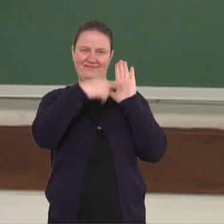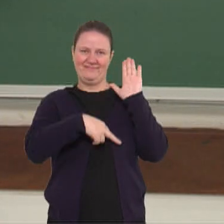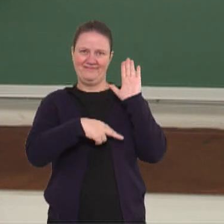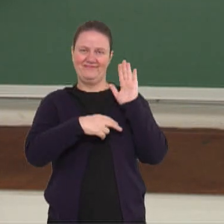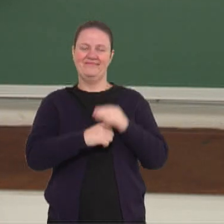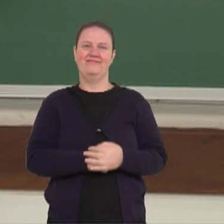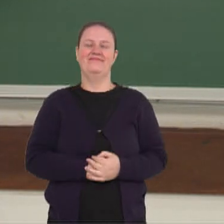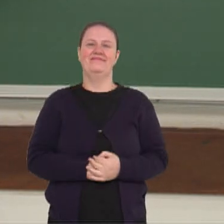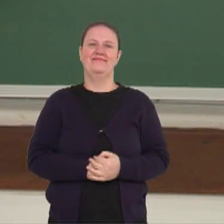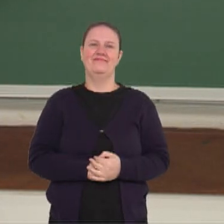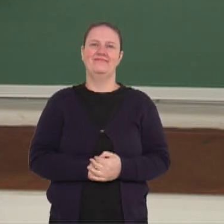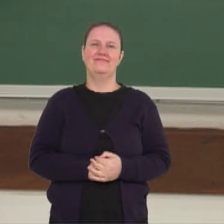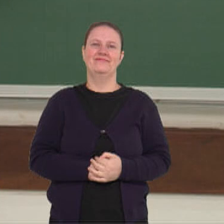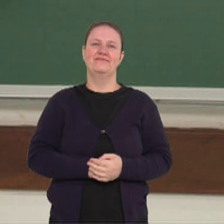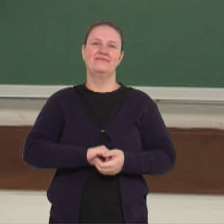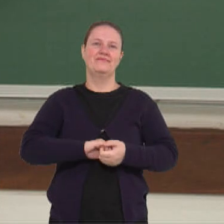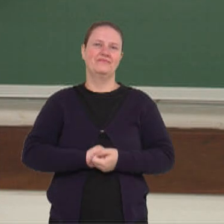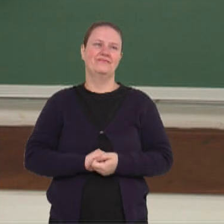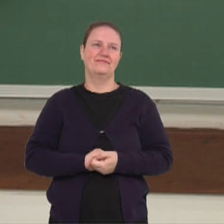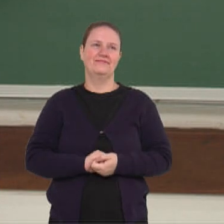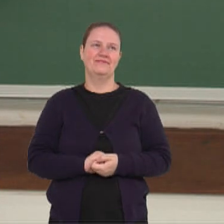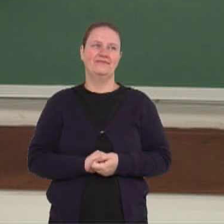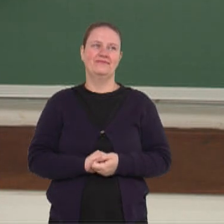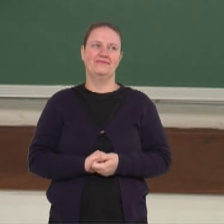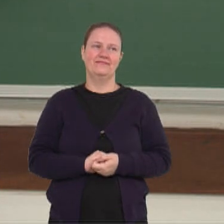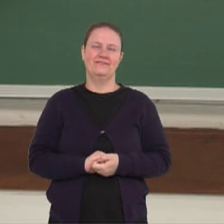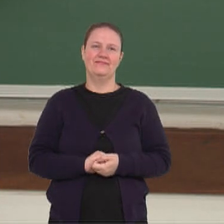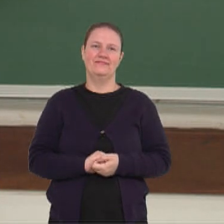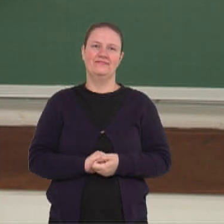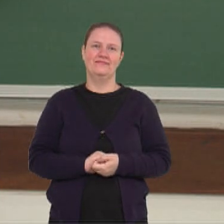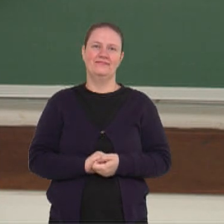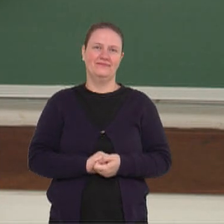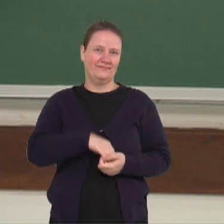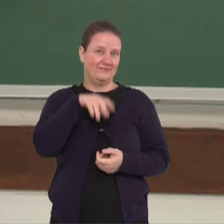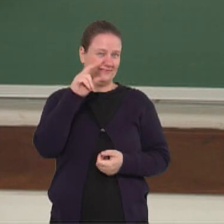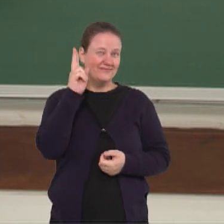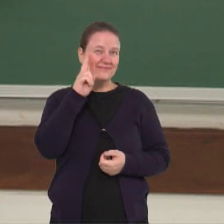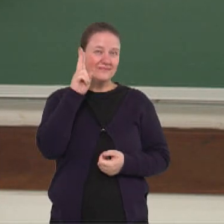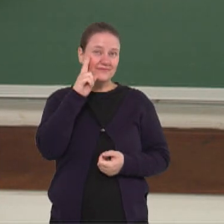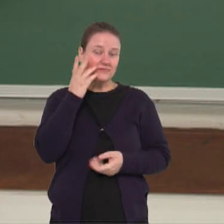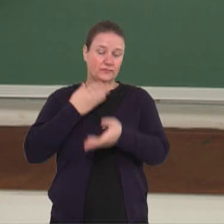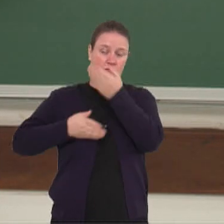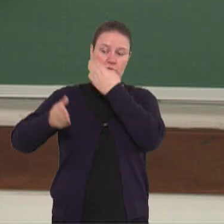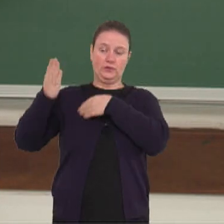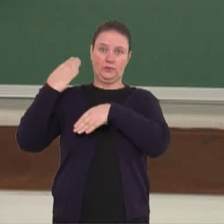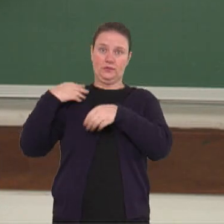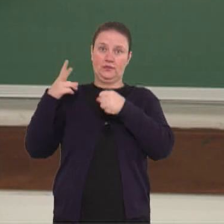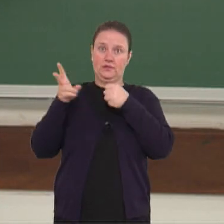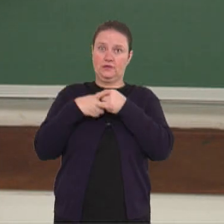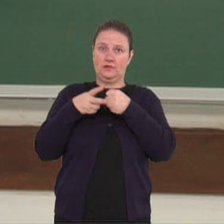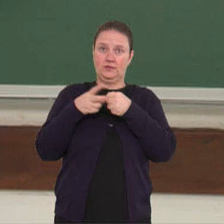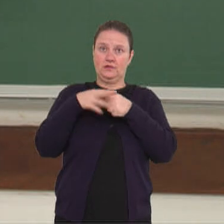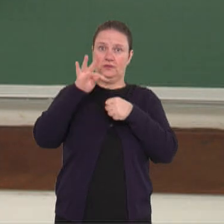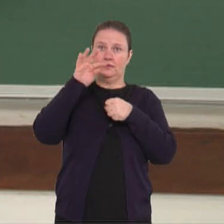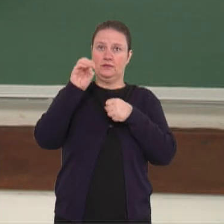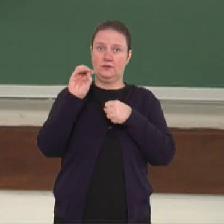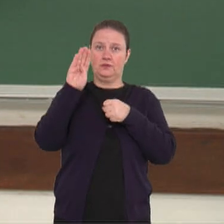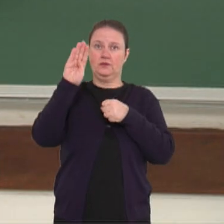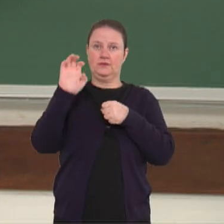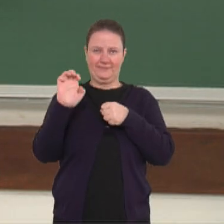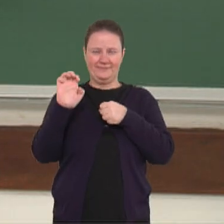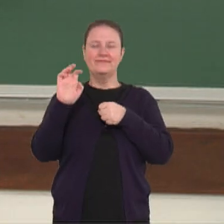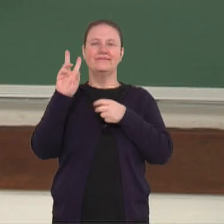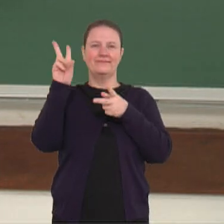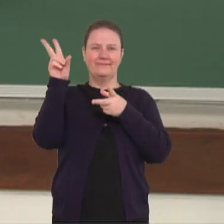they are ficou o quê? We, you, they were. Lembra do passado do verbo to be que eu já falei para vocês?